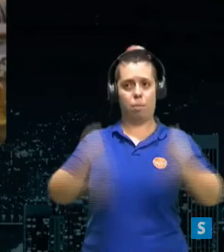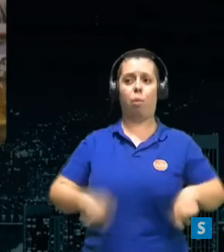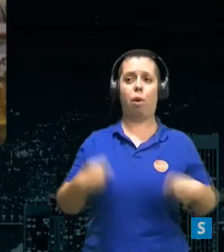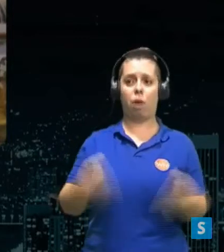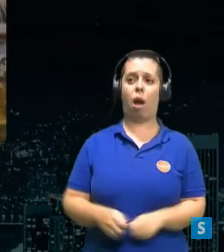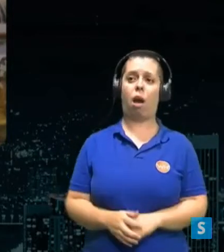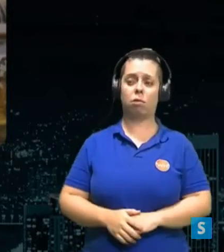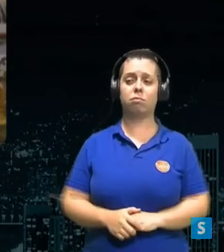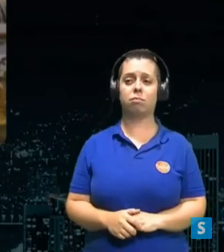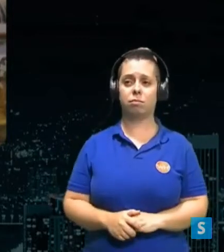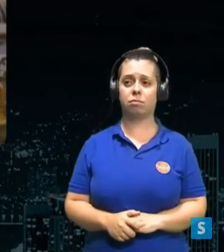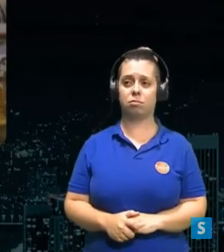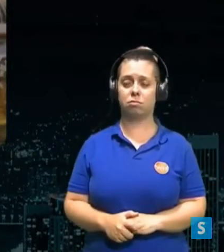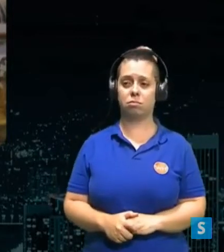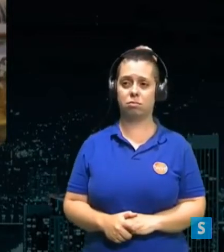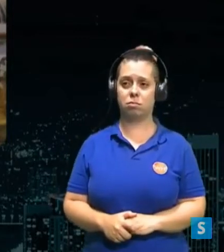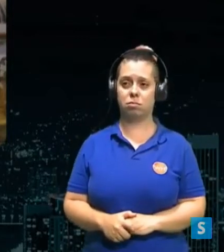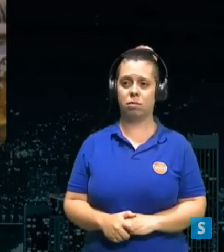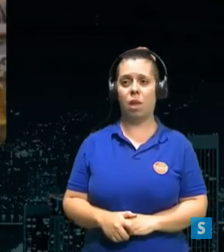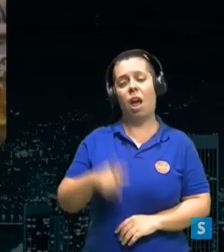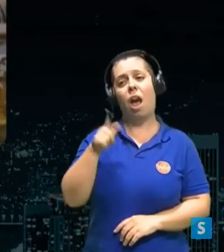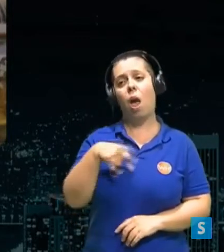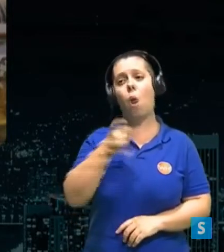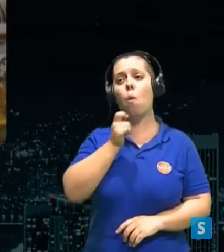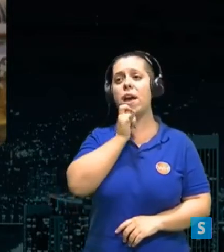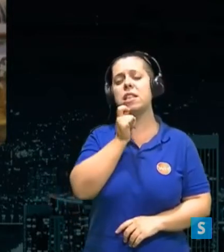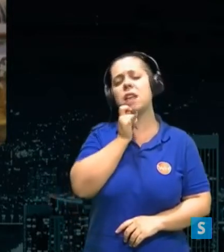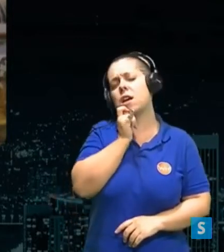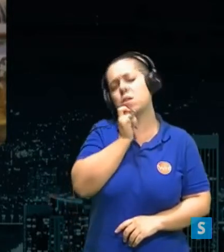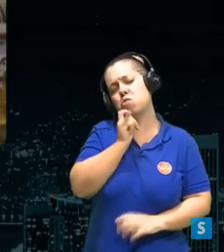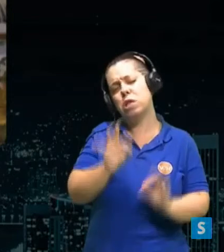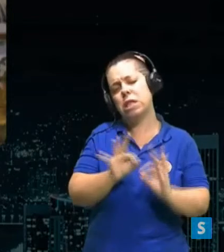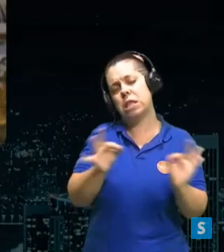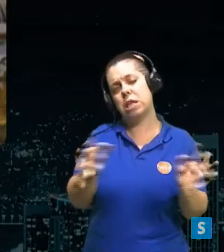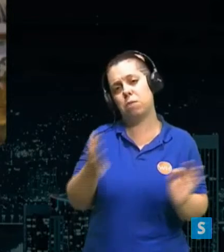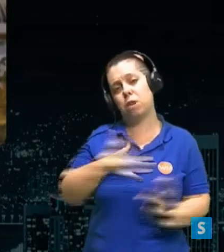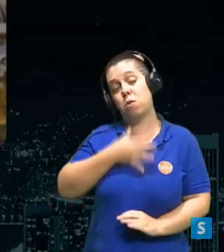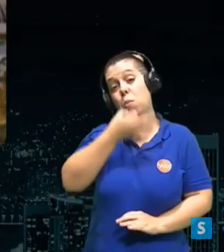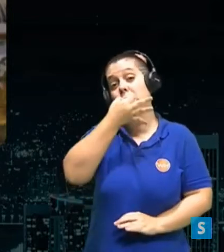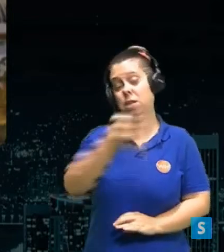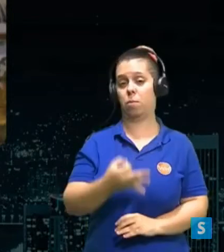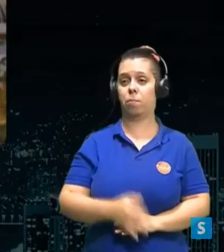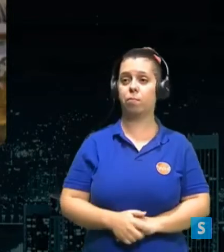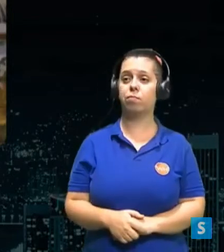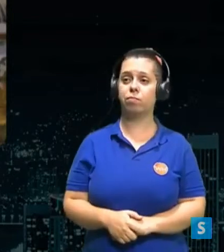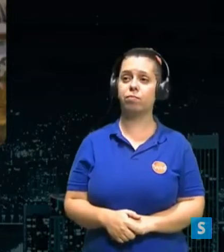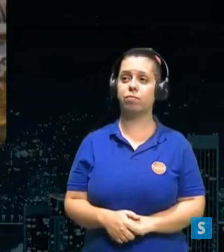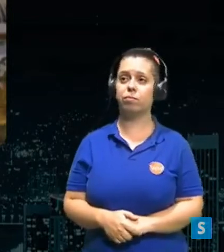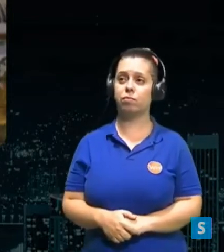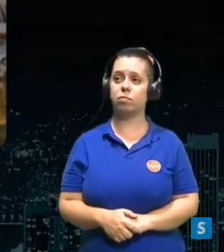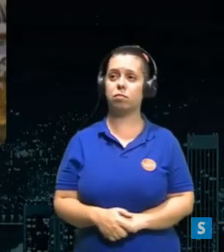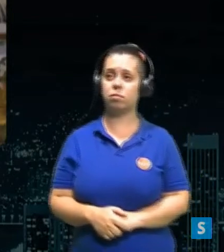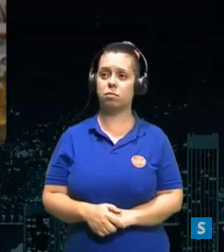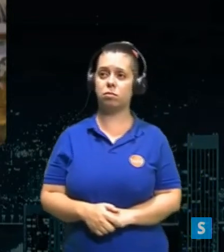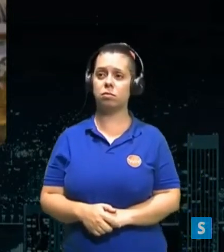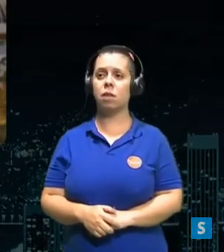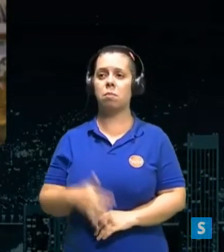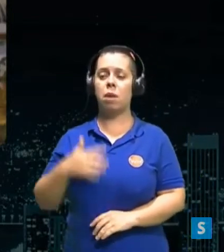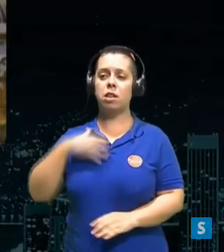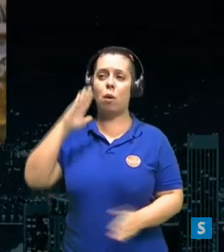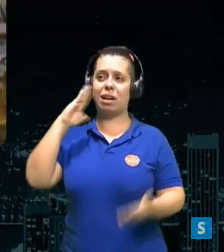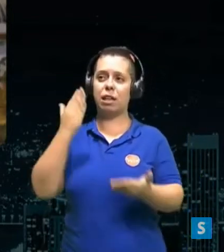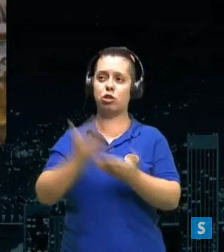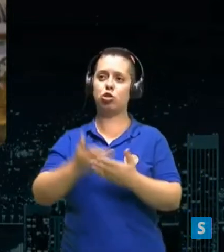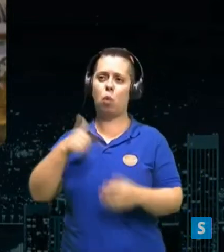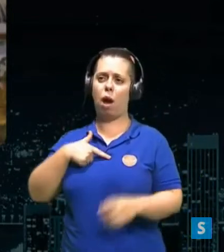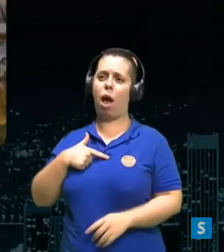então é um P breve exemplo de como enxergo isso mas eu vejo como um grande Impacto e